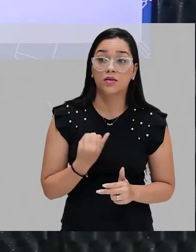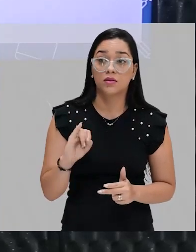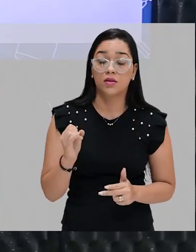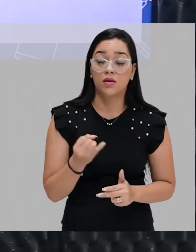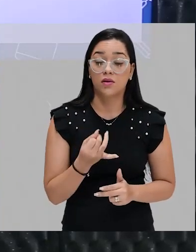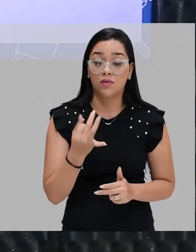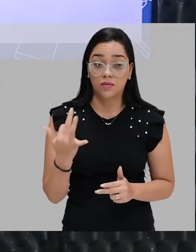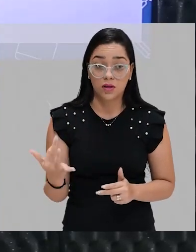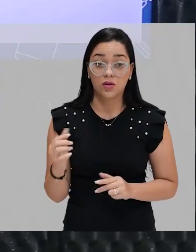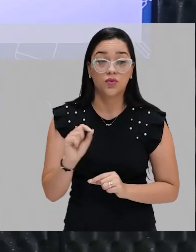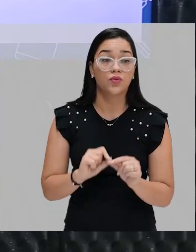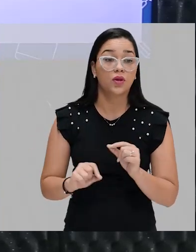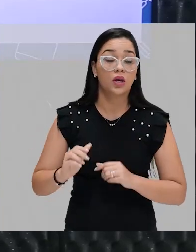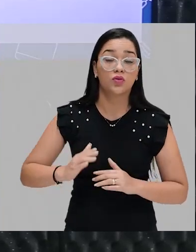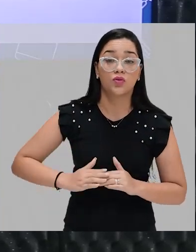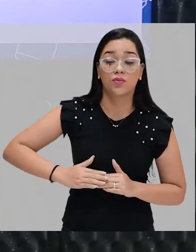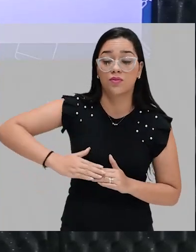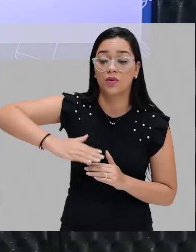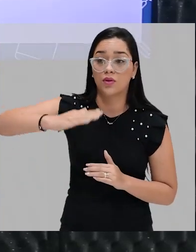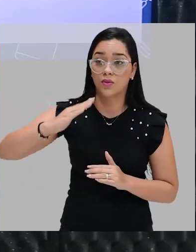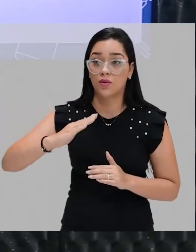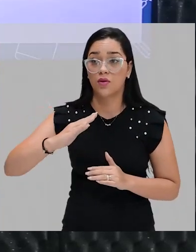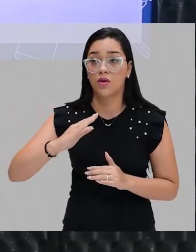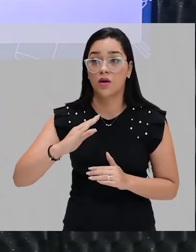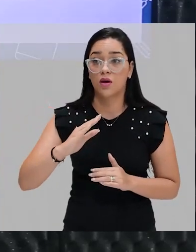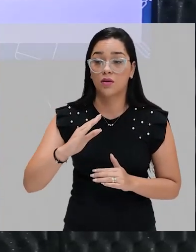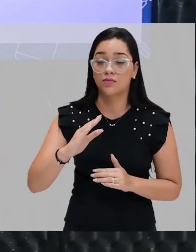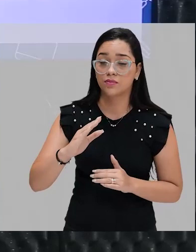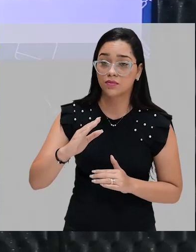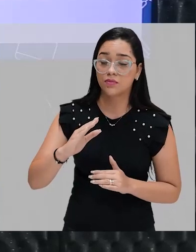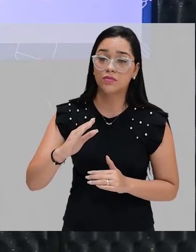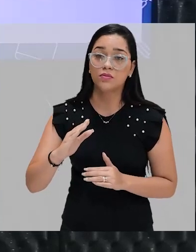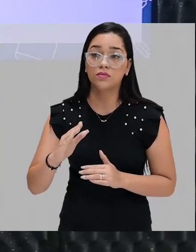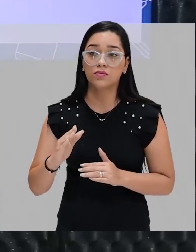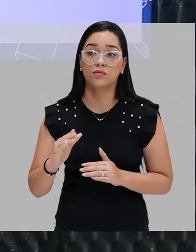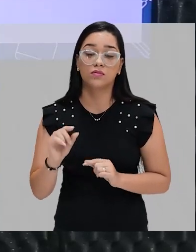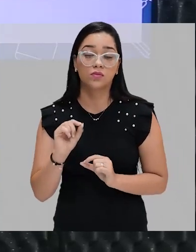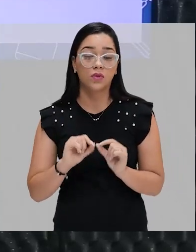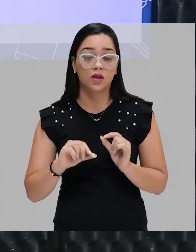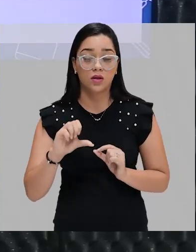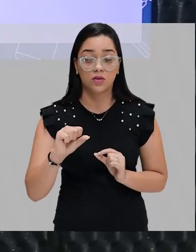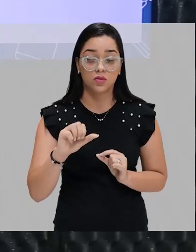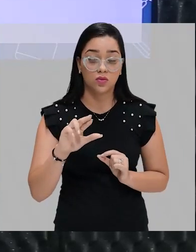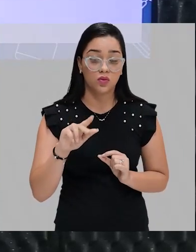quantidade dissolvida for superior ao coeficiente, solução